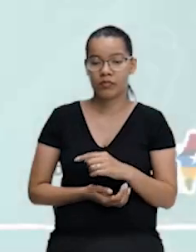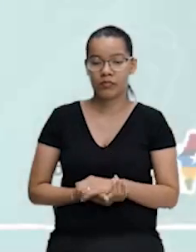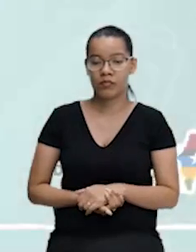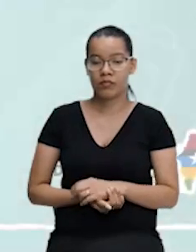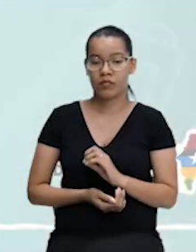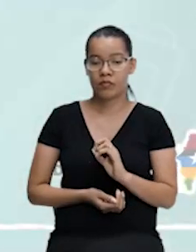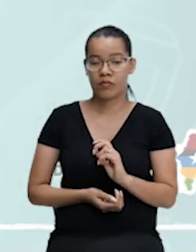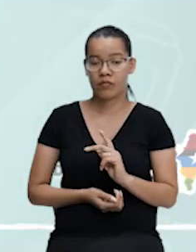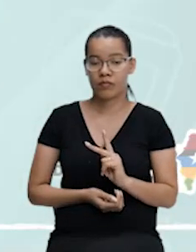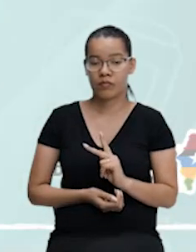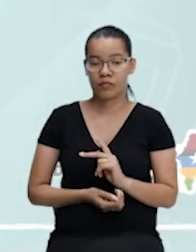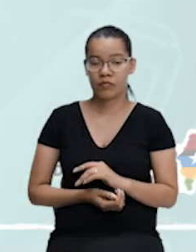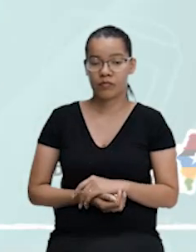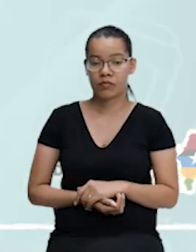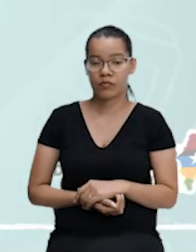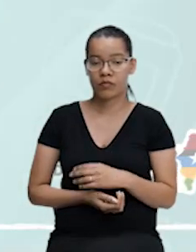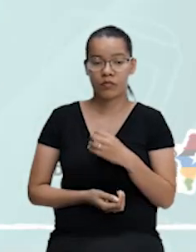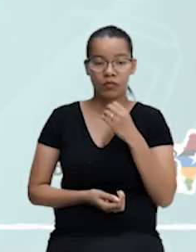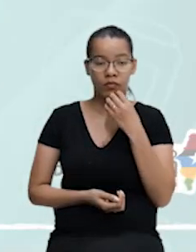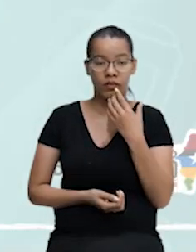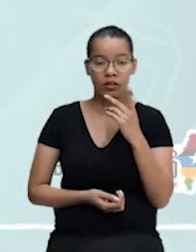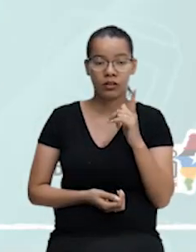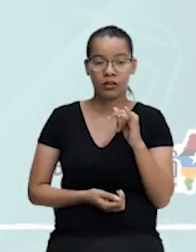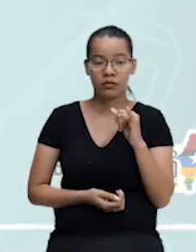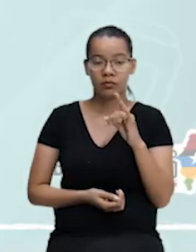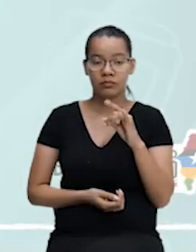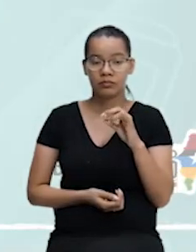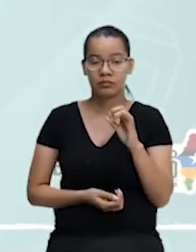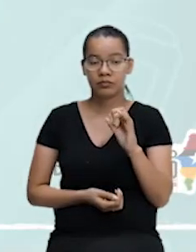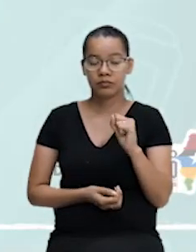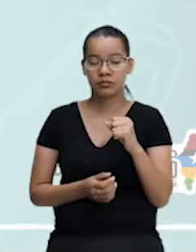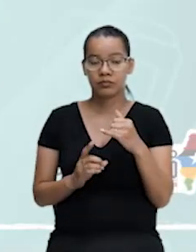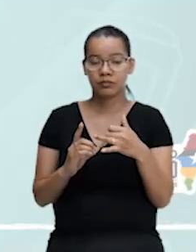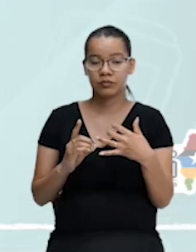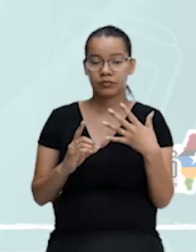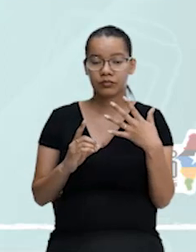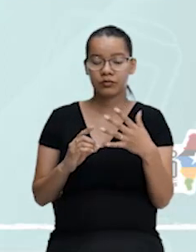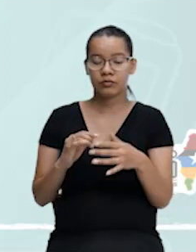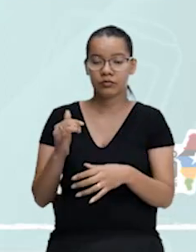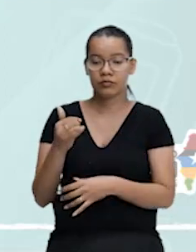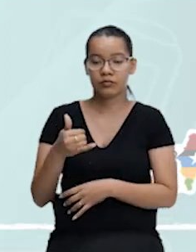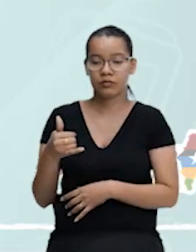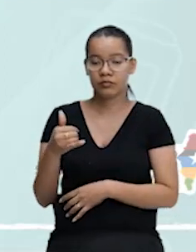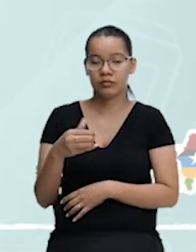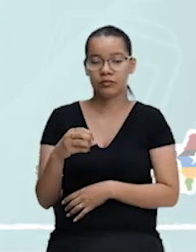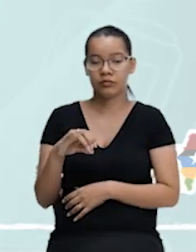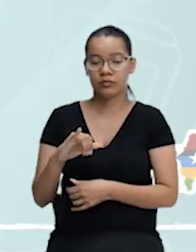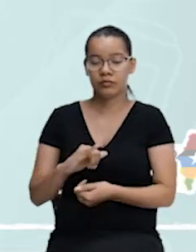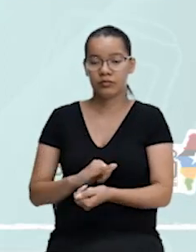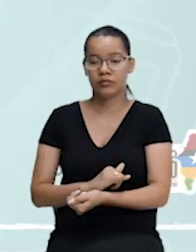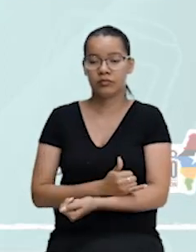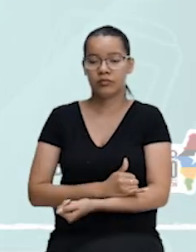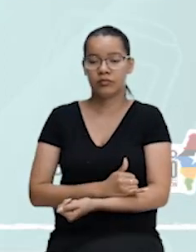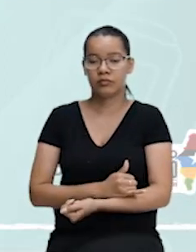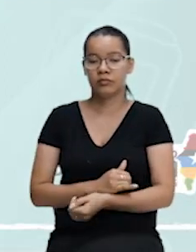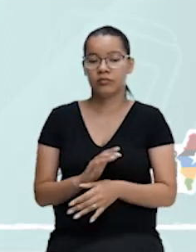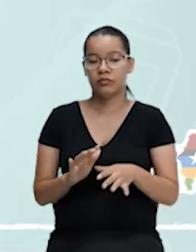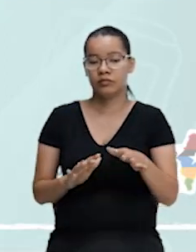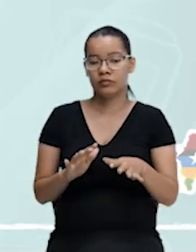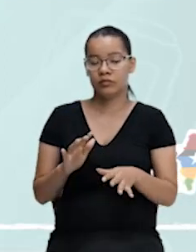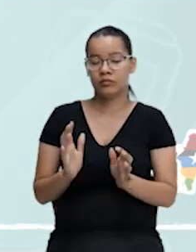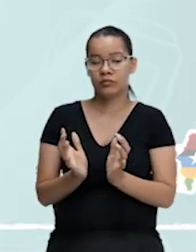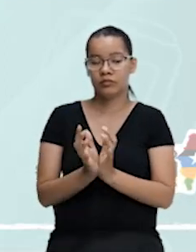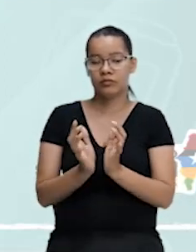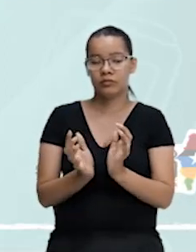Bom, vamos lá. Os lipídios podem ser classificados em óleos ou gorduras, dependendo dos grupos